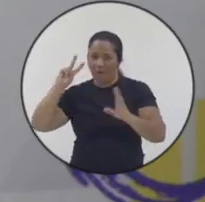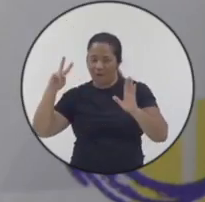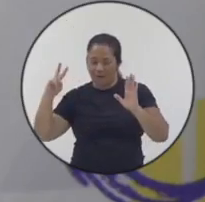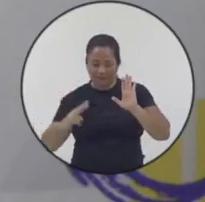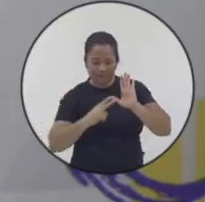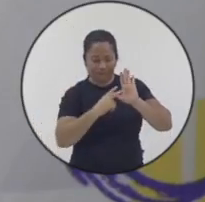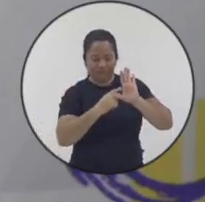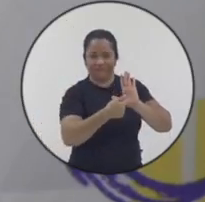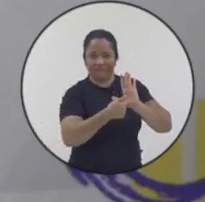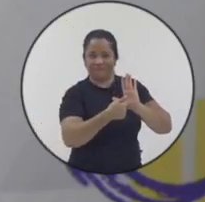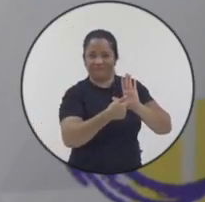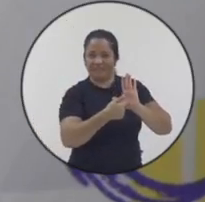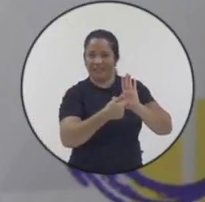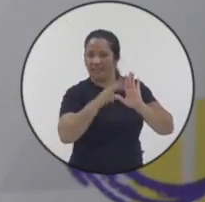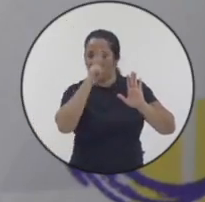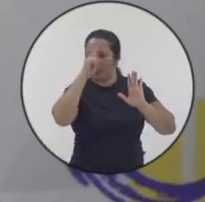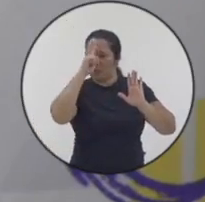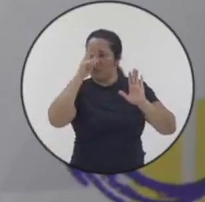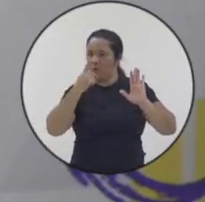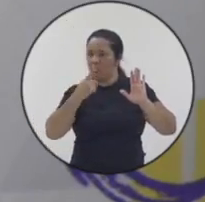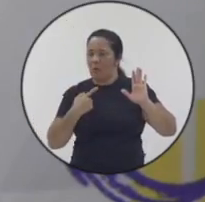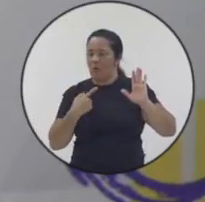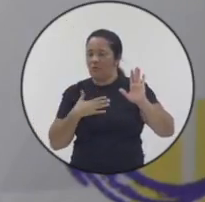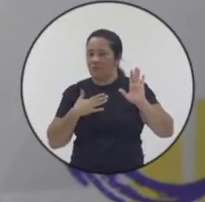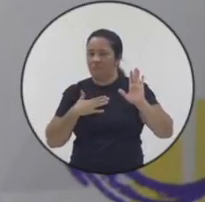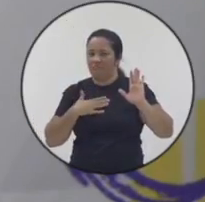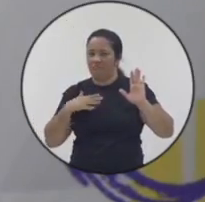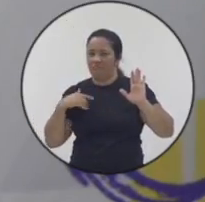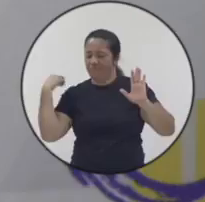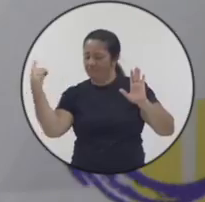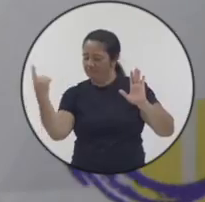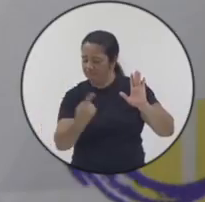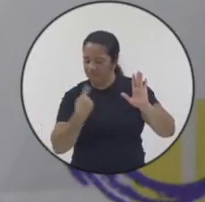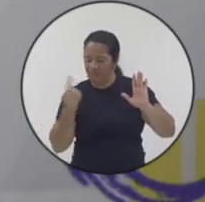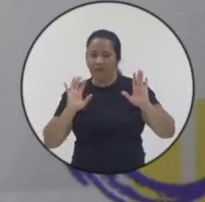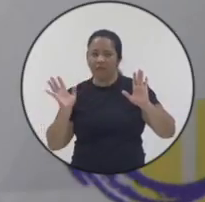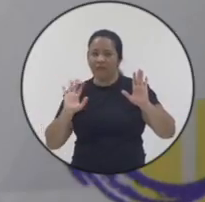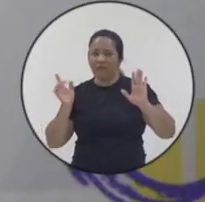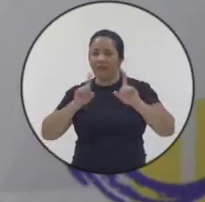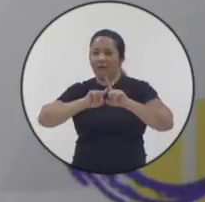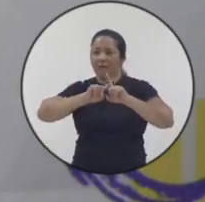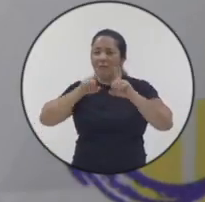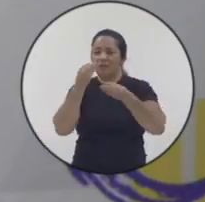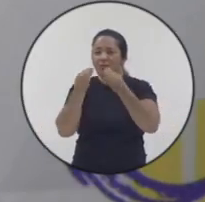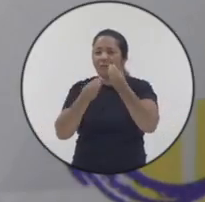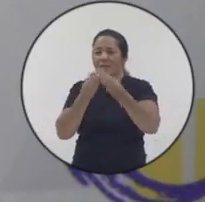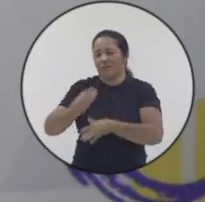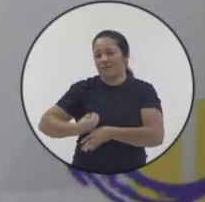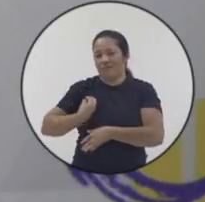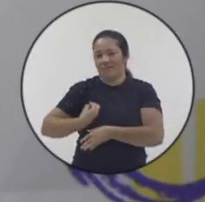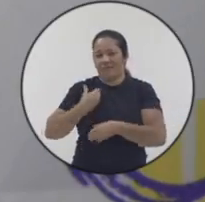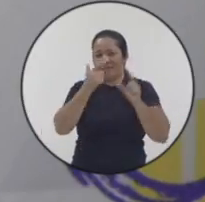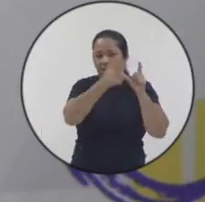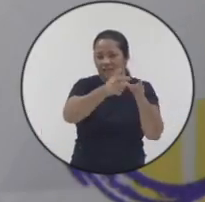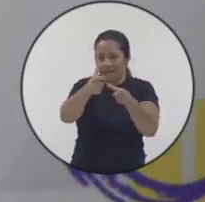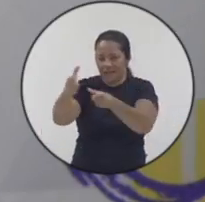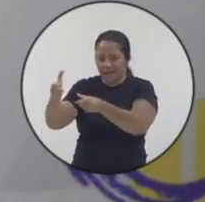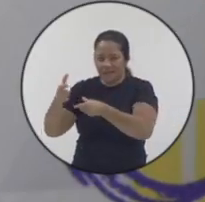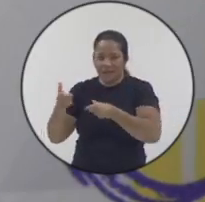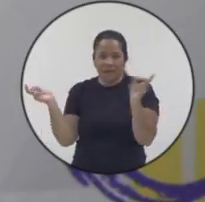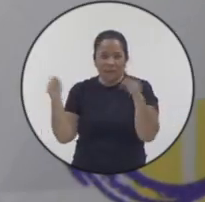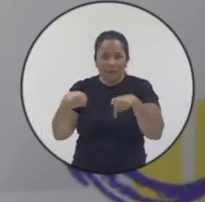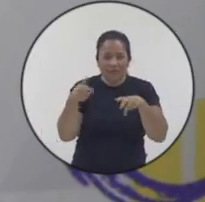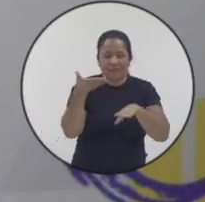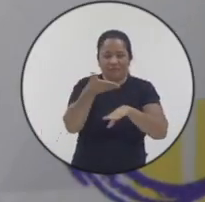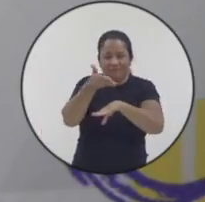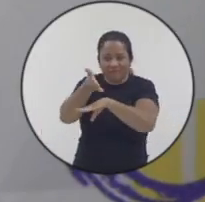que não necessariamente é sobre nós, sobre os nossos processos, mas sim sobre as possibilidades de vida que nos estão sendo dadas, sobre os espaços que estão ou não nos sendo possíveis